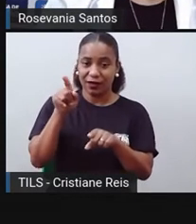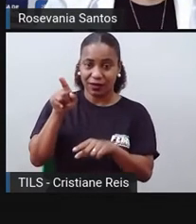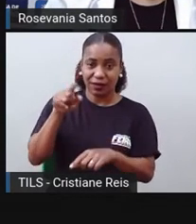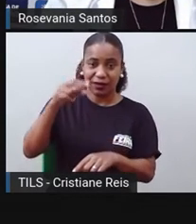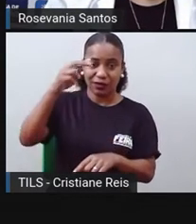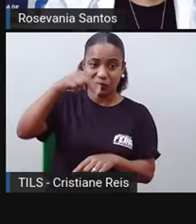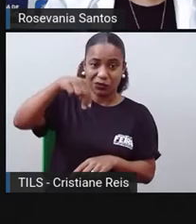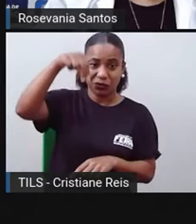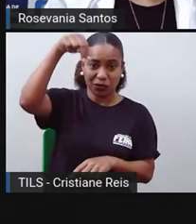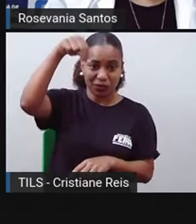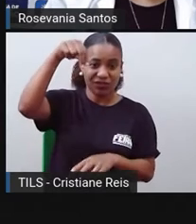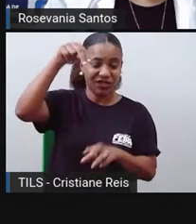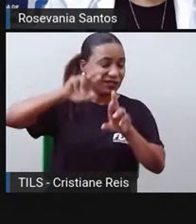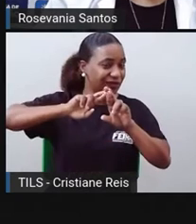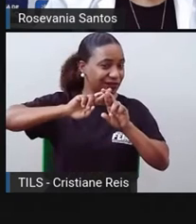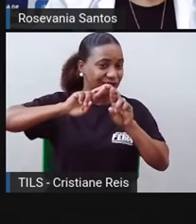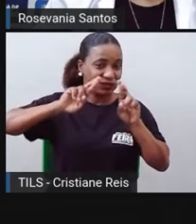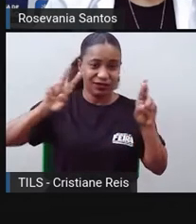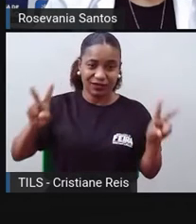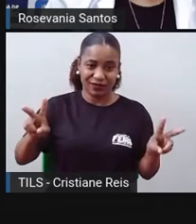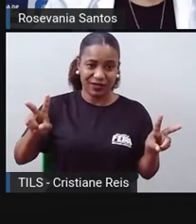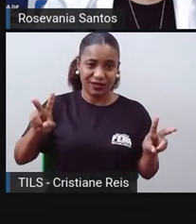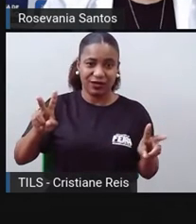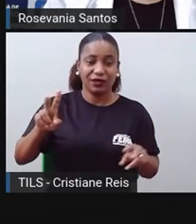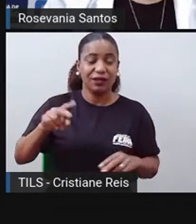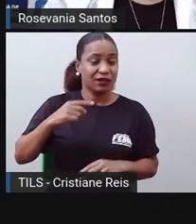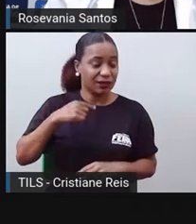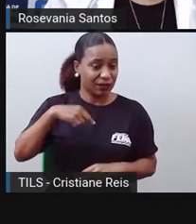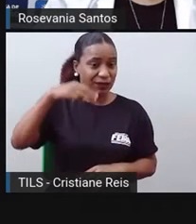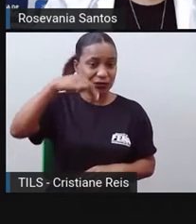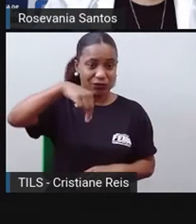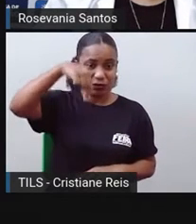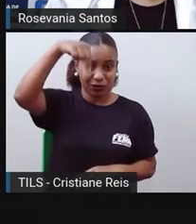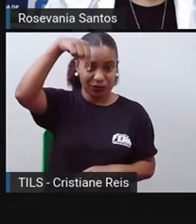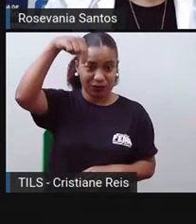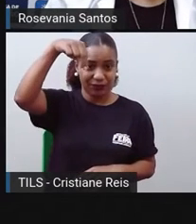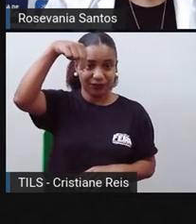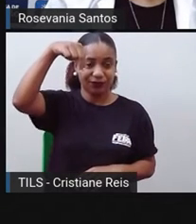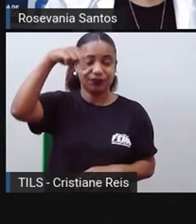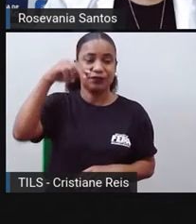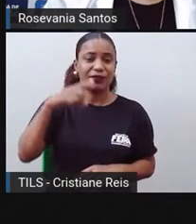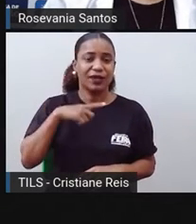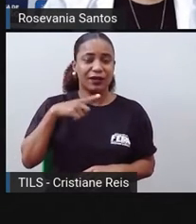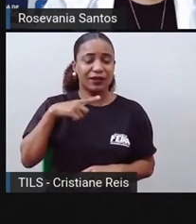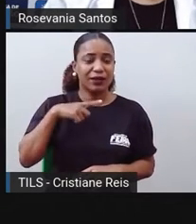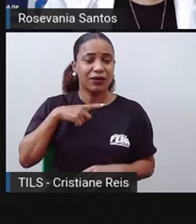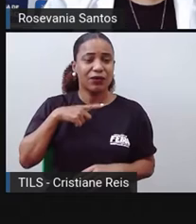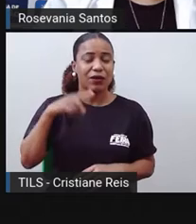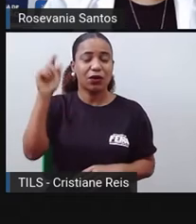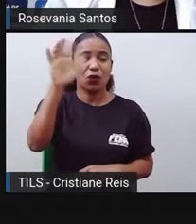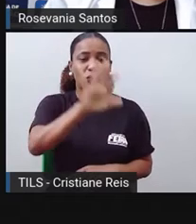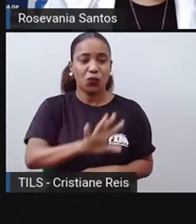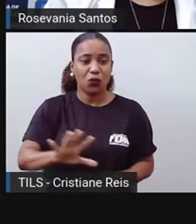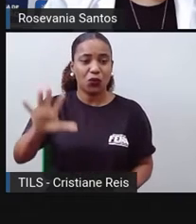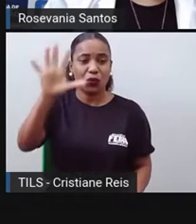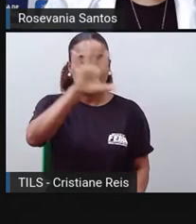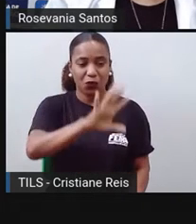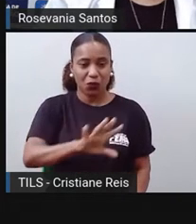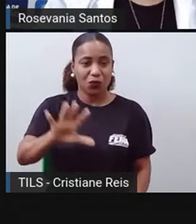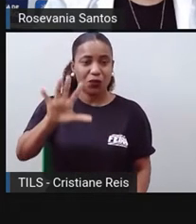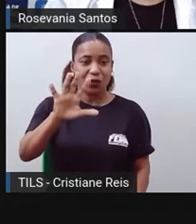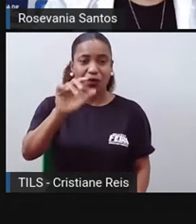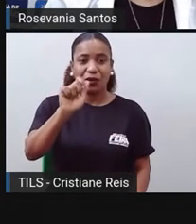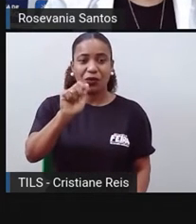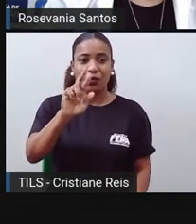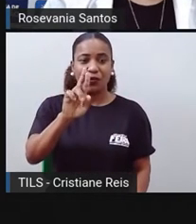Círculo Polar Ártico, no caso aqui o Antártico e o Ártico, o Círculo Polar Ártico, eu só vou ter terras